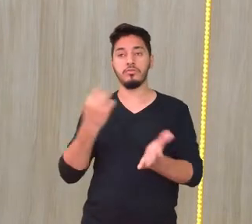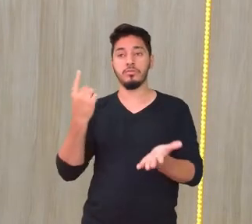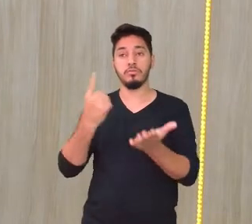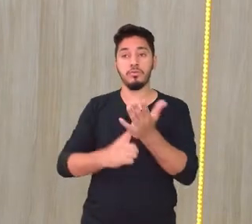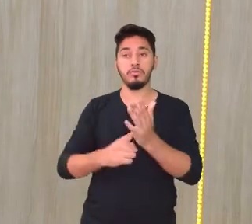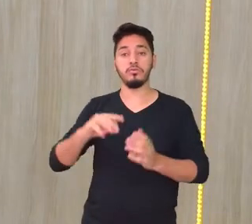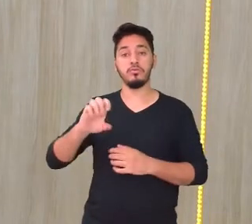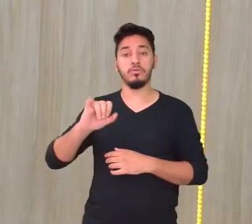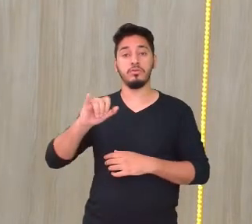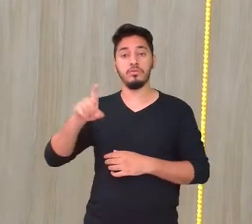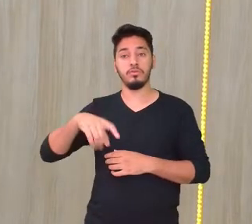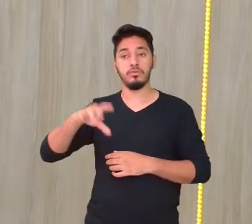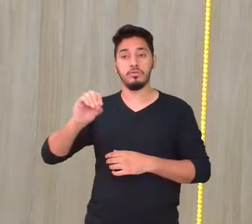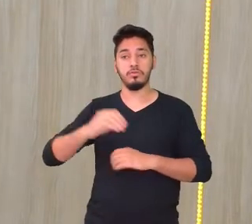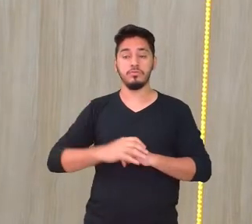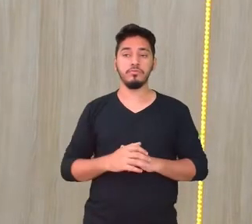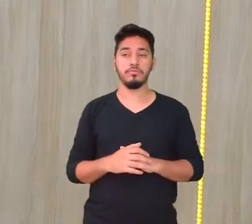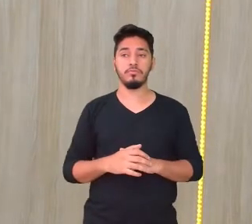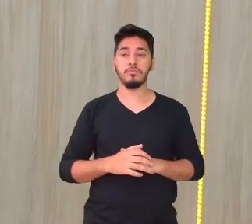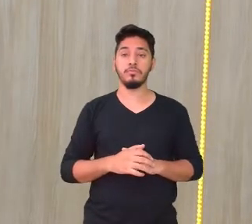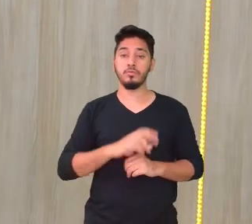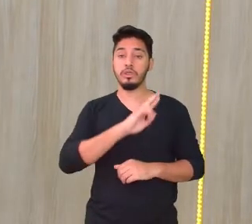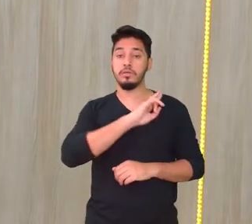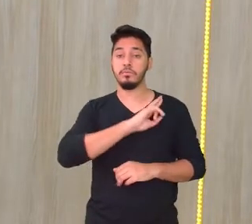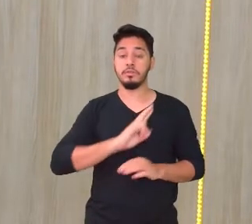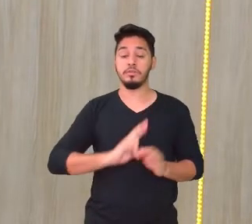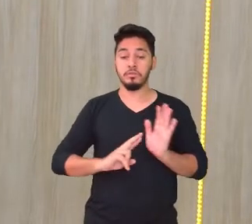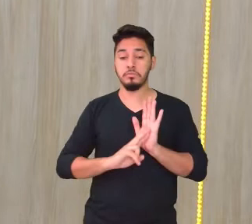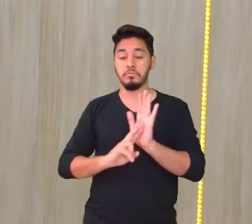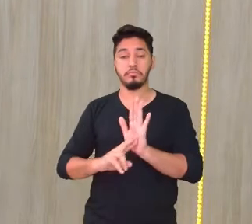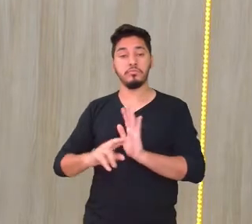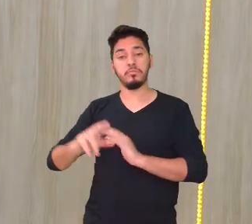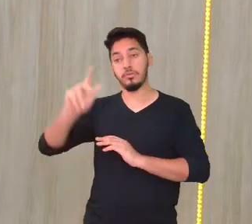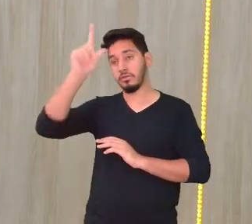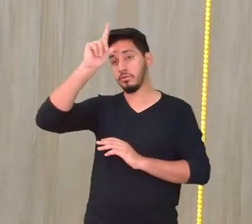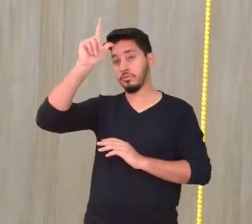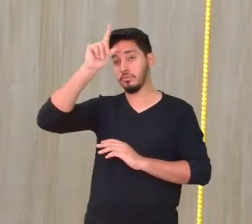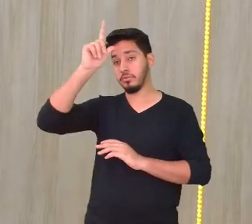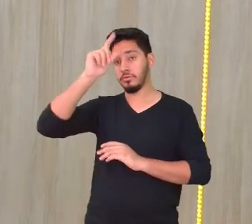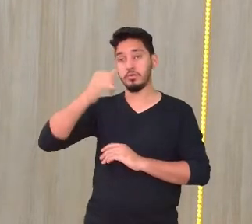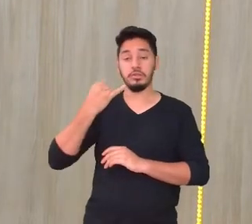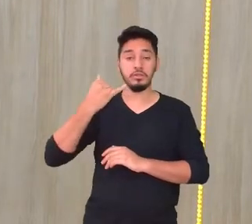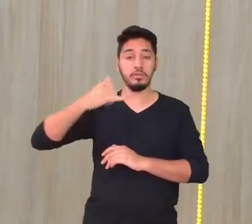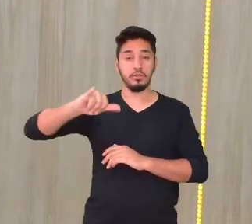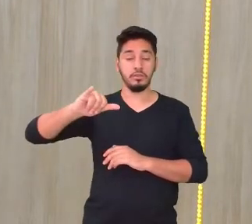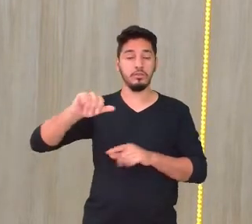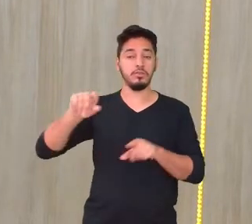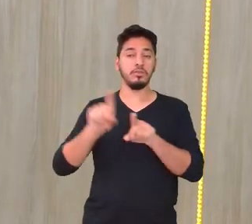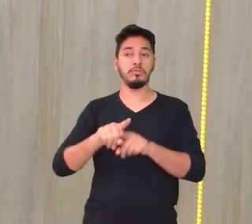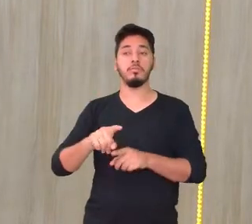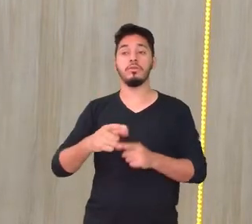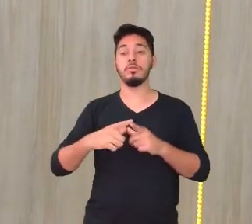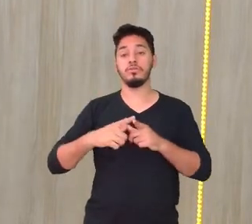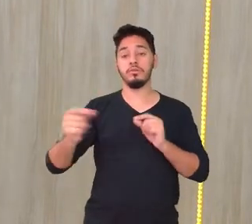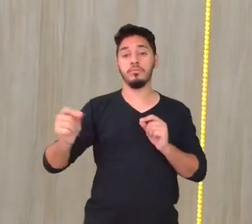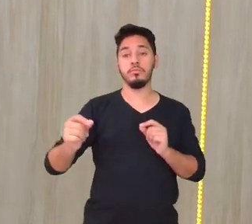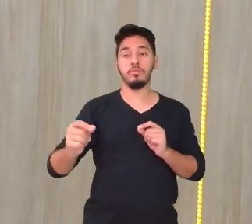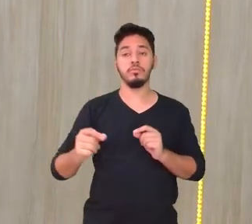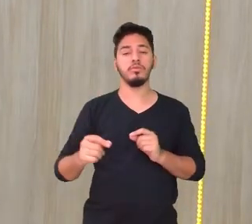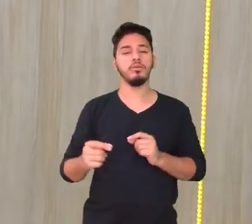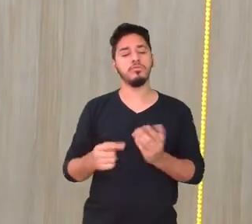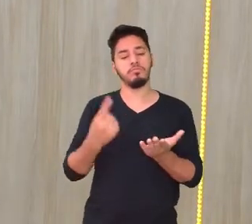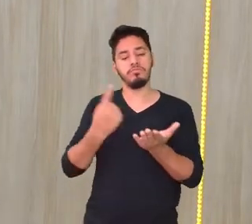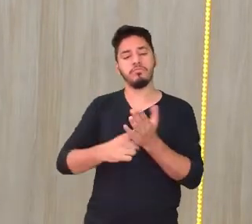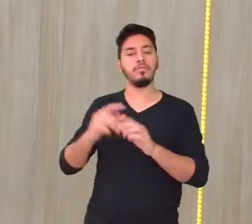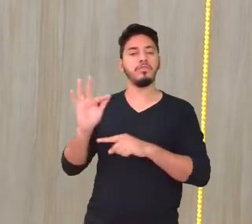Eixo, aqui onde os representantes da Alemanha, Itália e do Império do Japão, eles formalizam